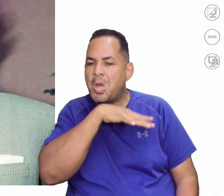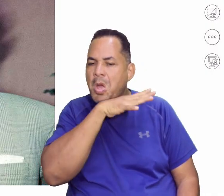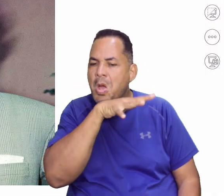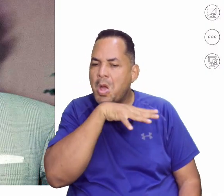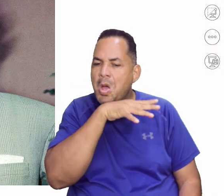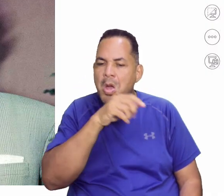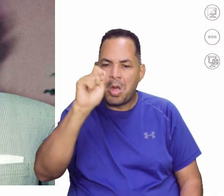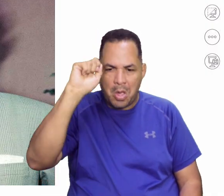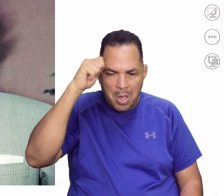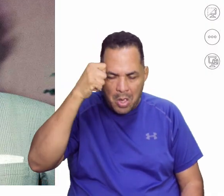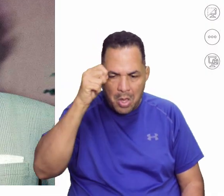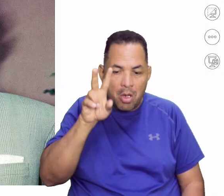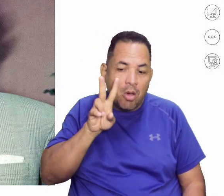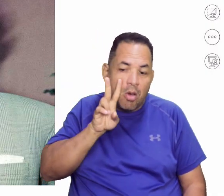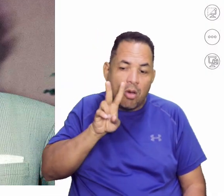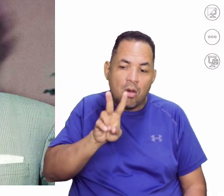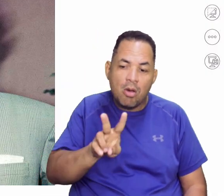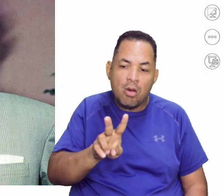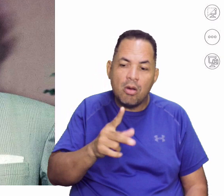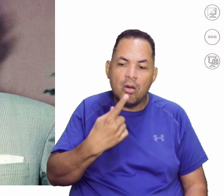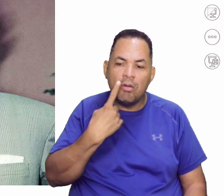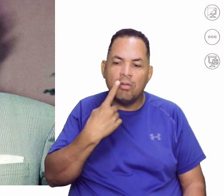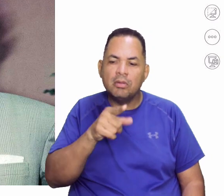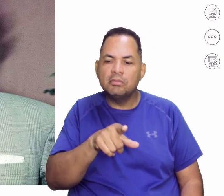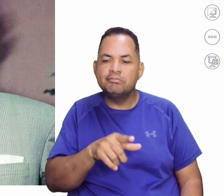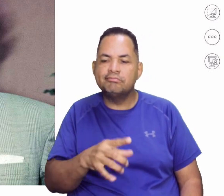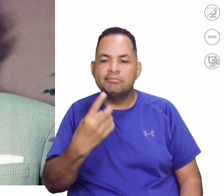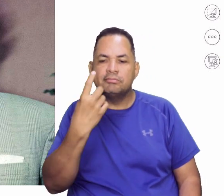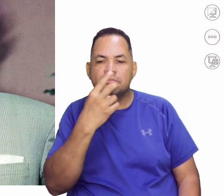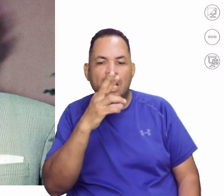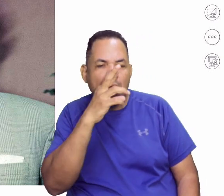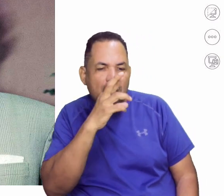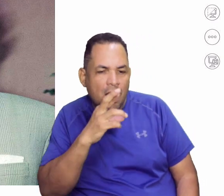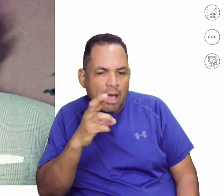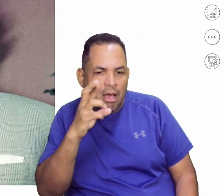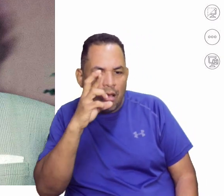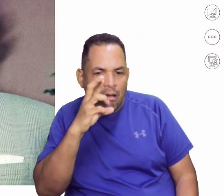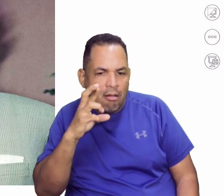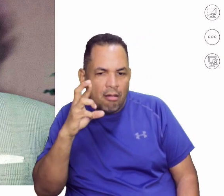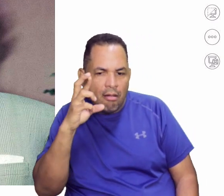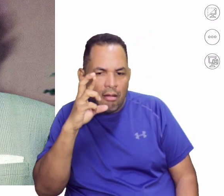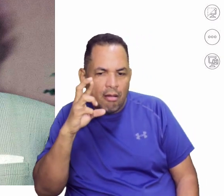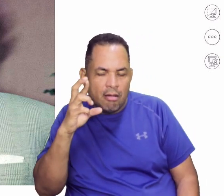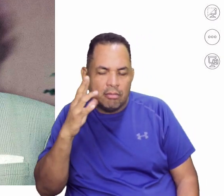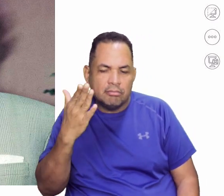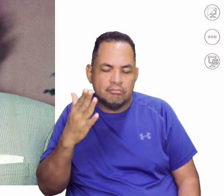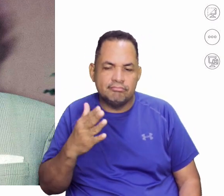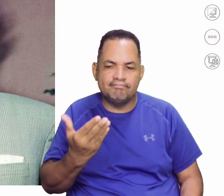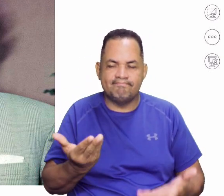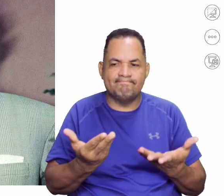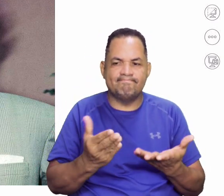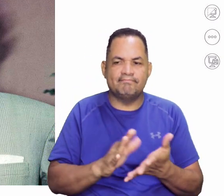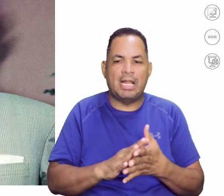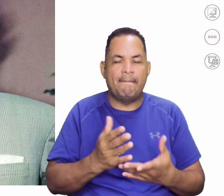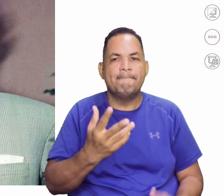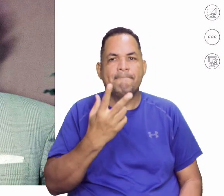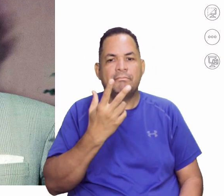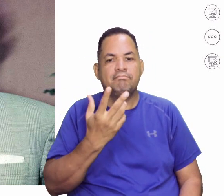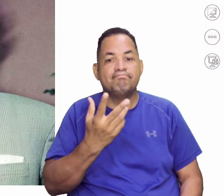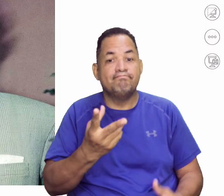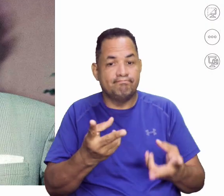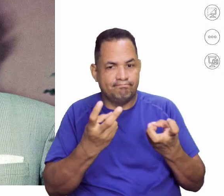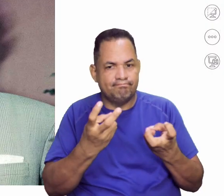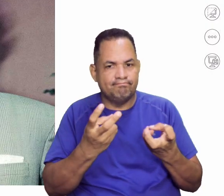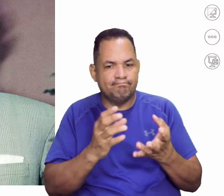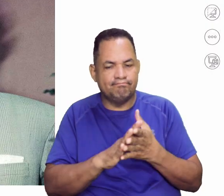os negros fossem animais, e eles estivessem ali para ser observados. Então, para você ter uma ideia de como esse rei,